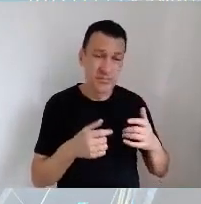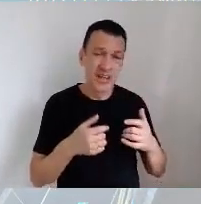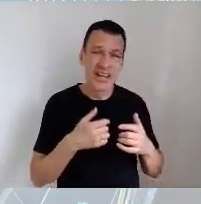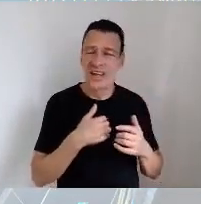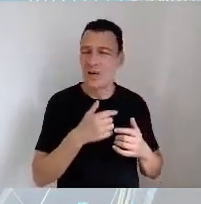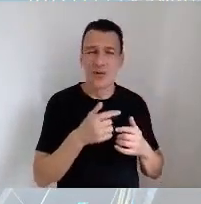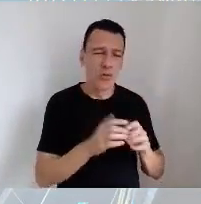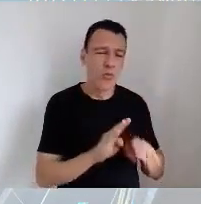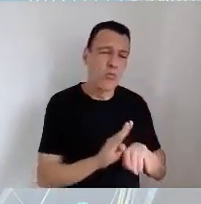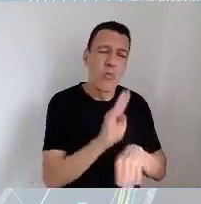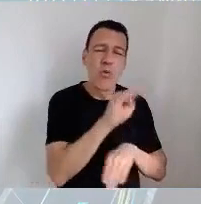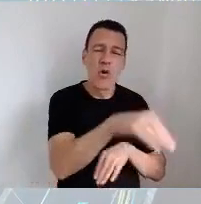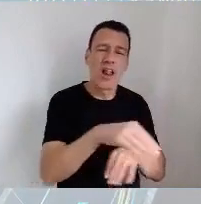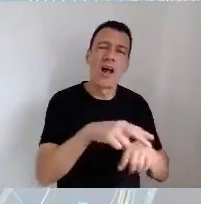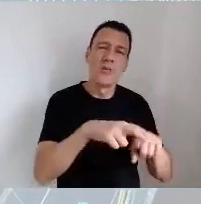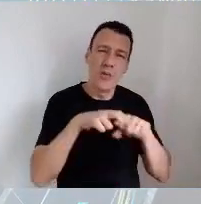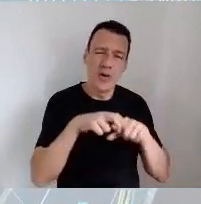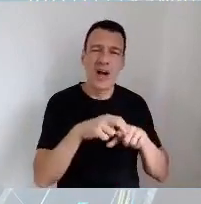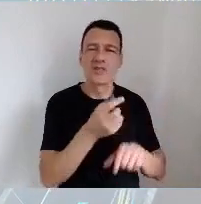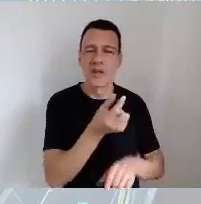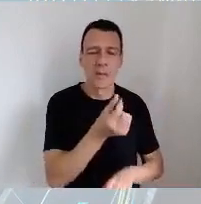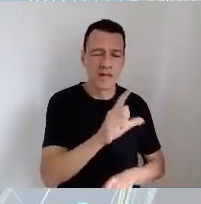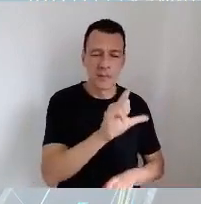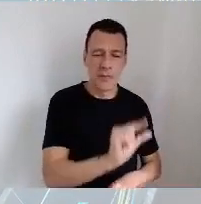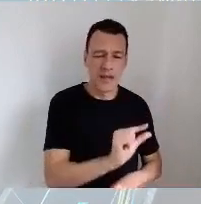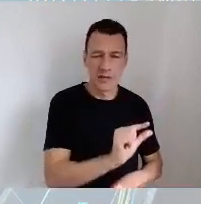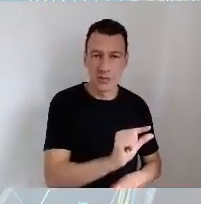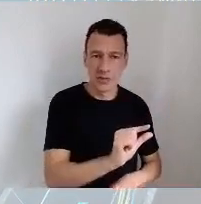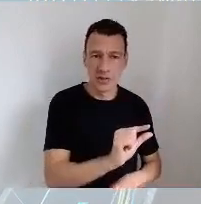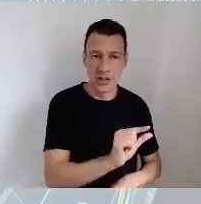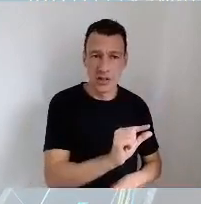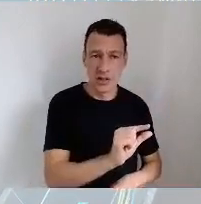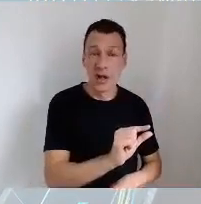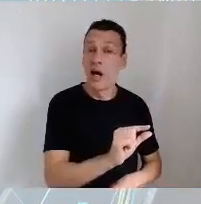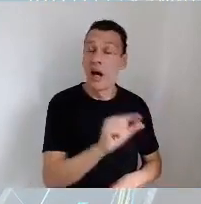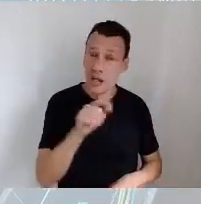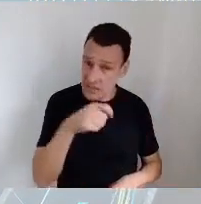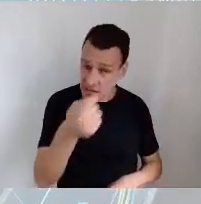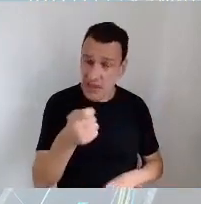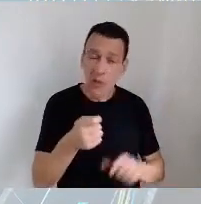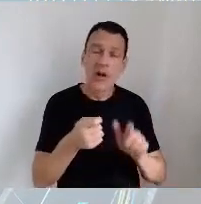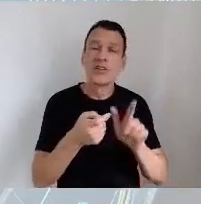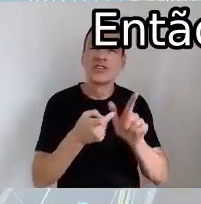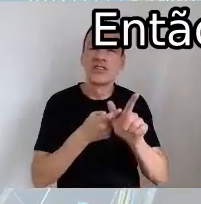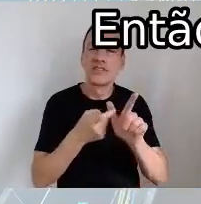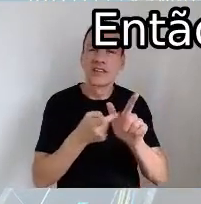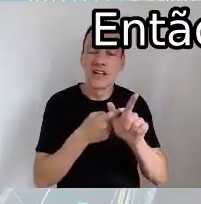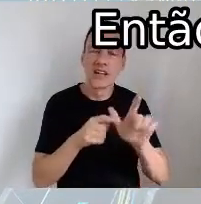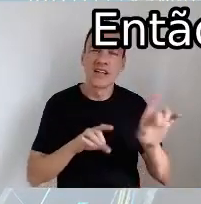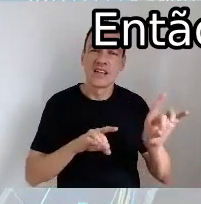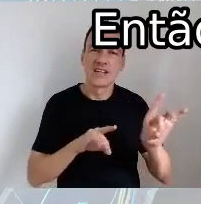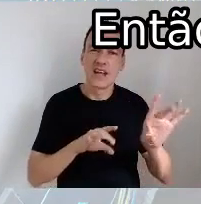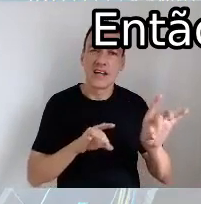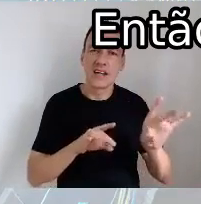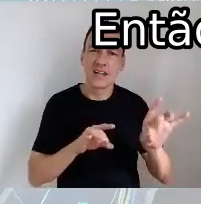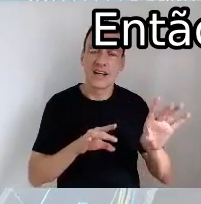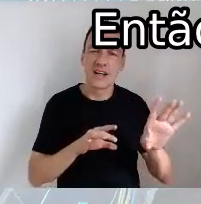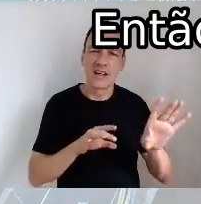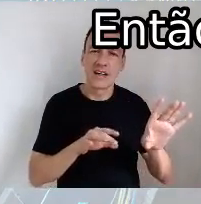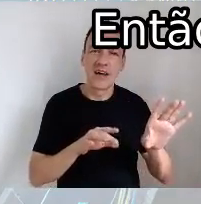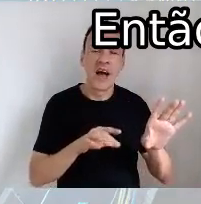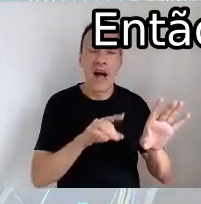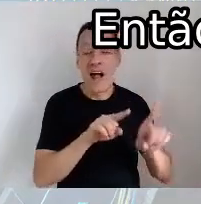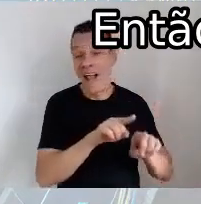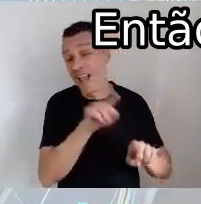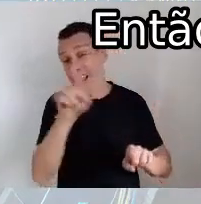manutenção aí o desenvolvedor tá assumindo uma dívida técnica porque a dívida técnica de verdade só só existe com juros certo então os juros